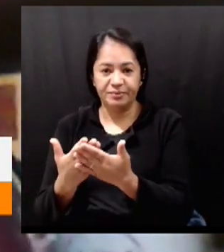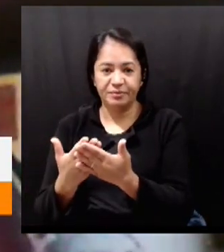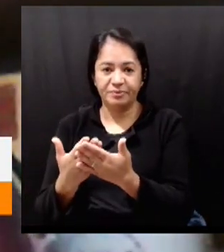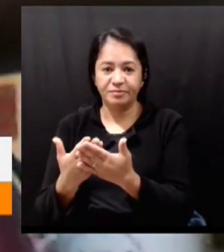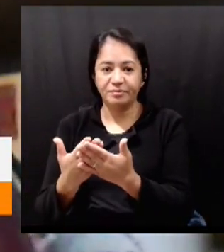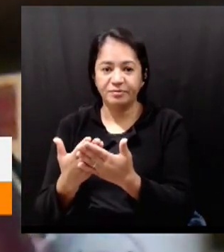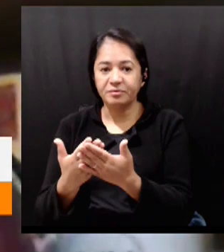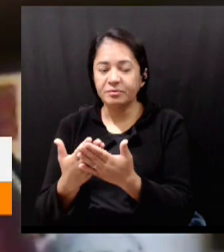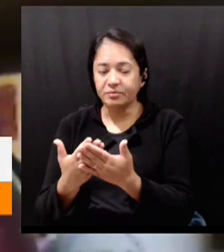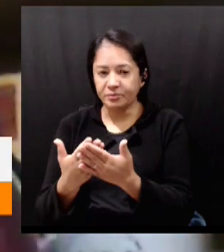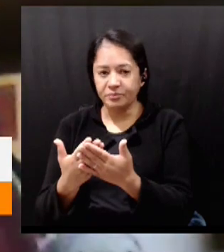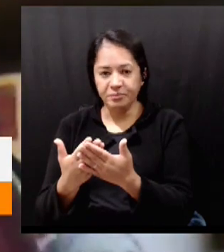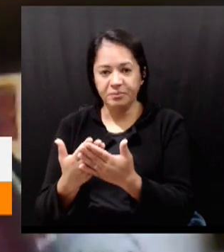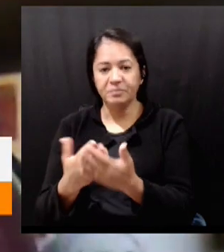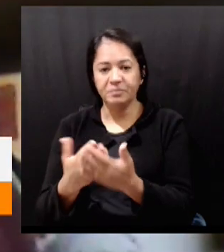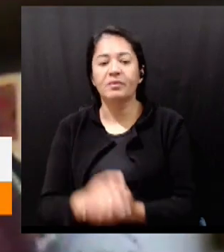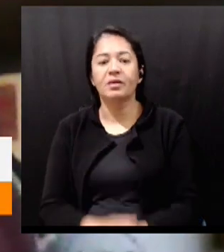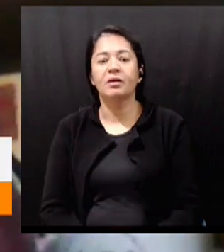infantil, né?